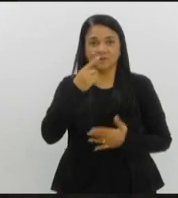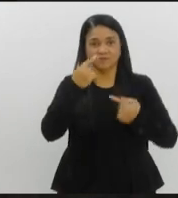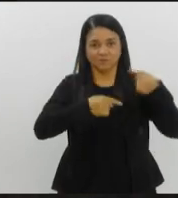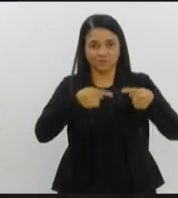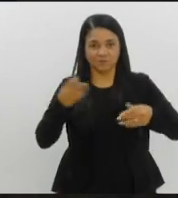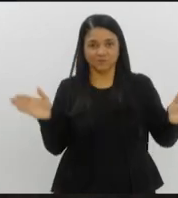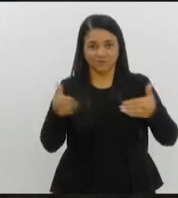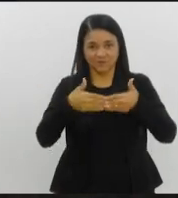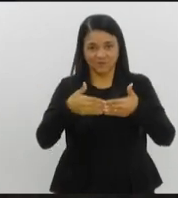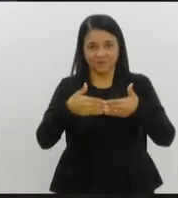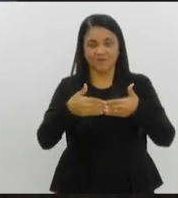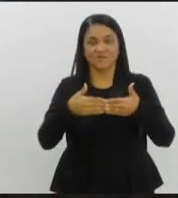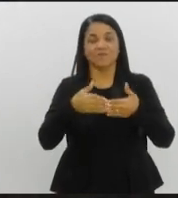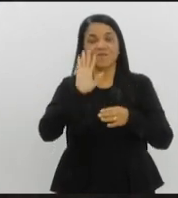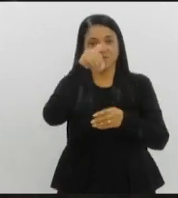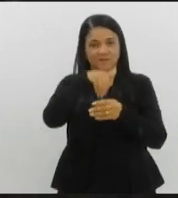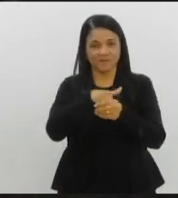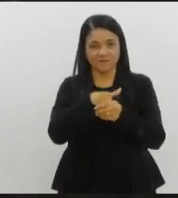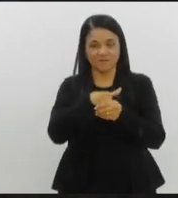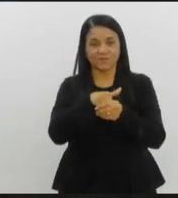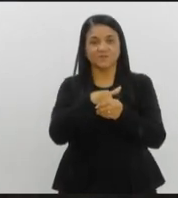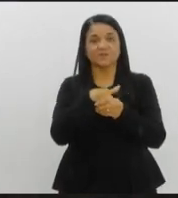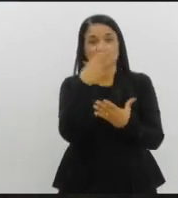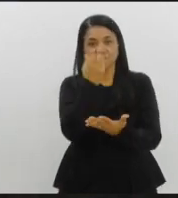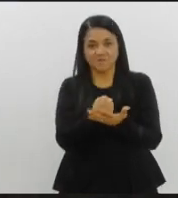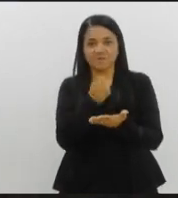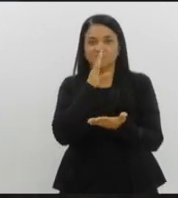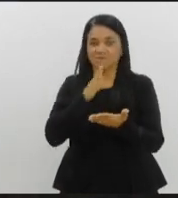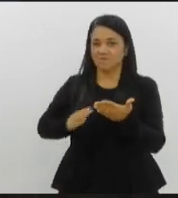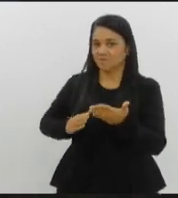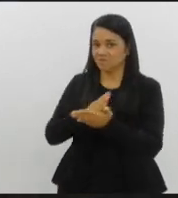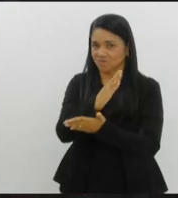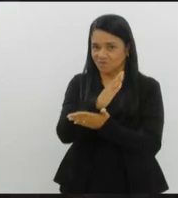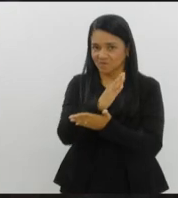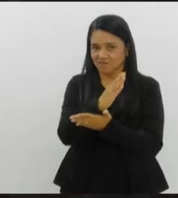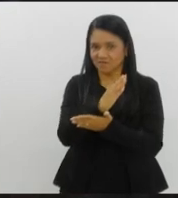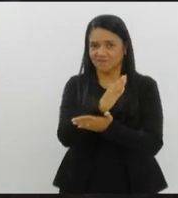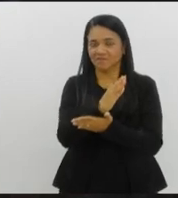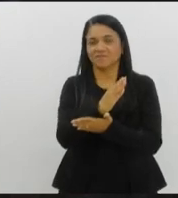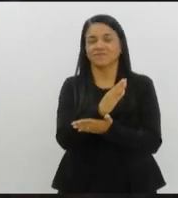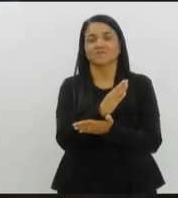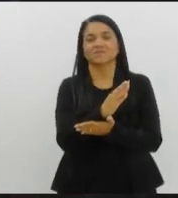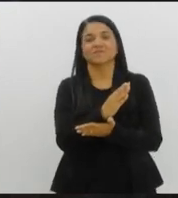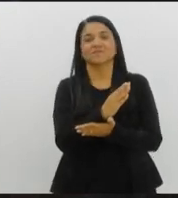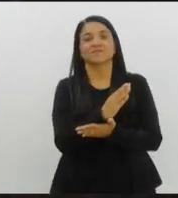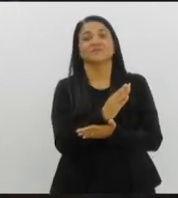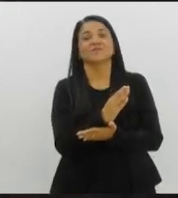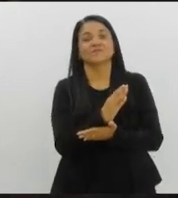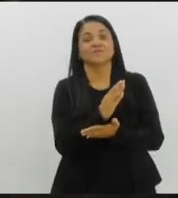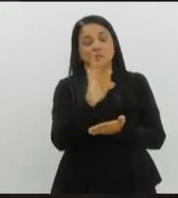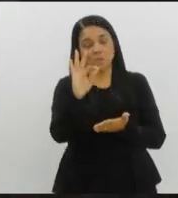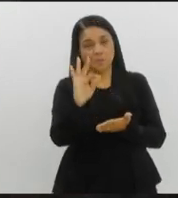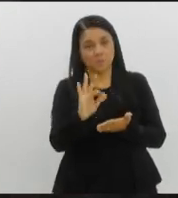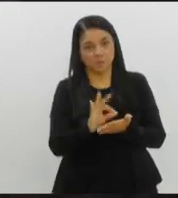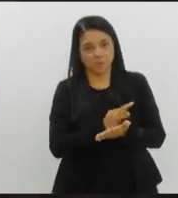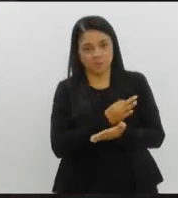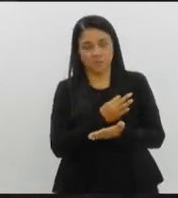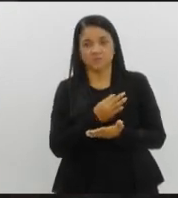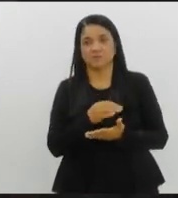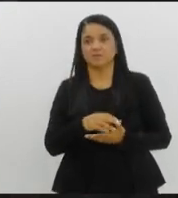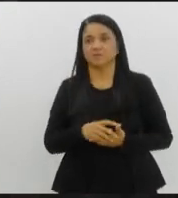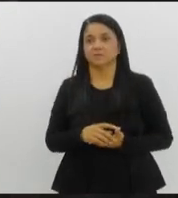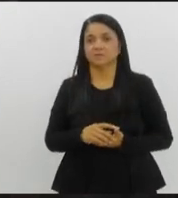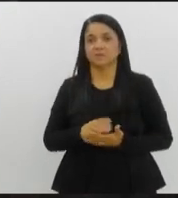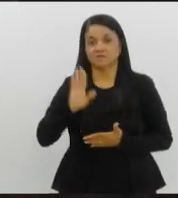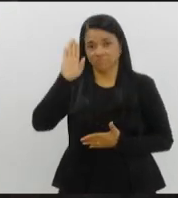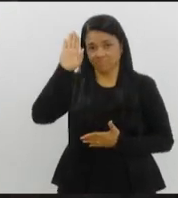discutir, encerrada a discussão. Em votação, senhores que aprovam, permaneçam como estão. Aprovado, vai a promulgação. Presidente,